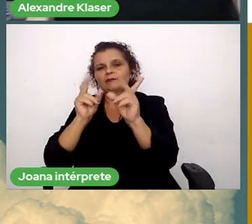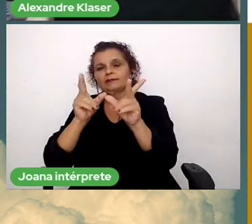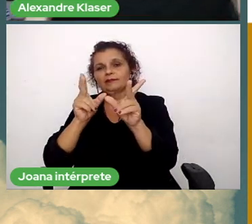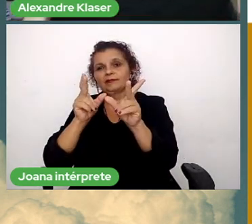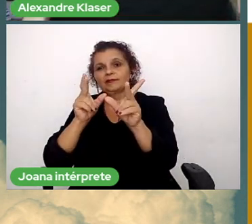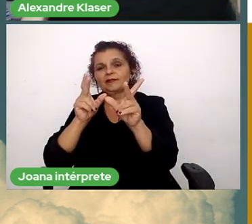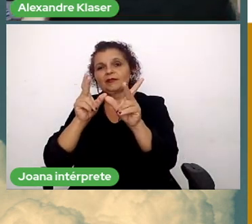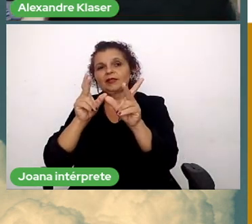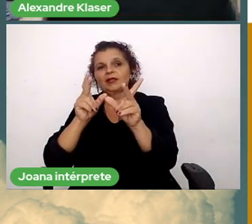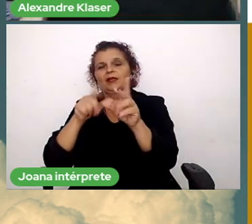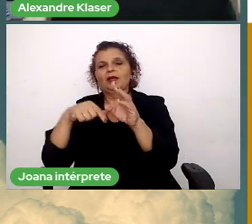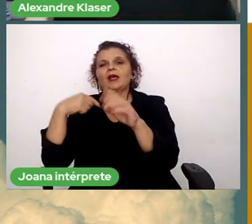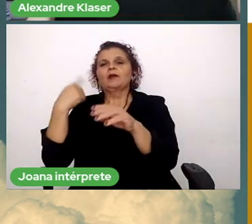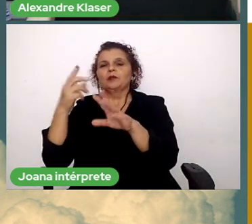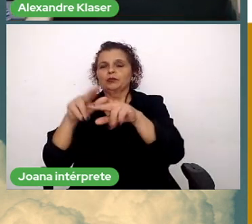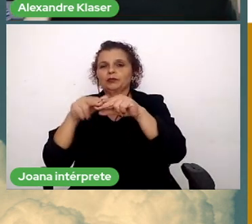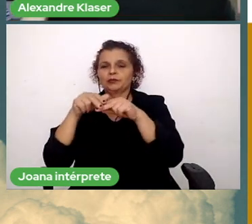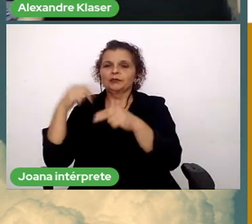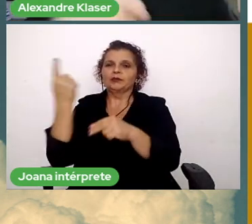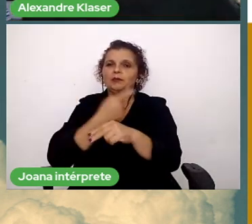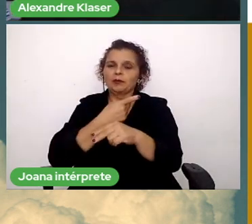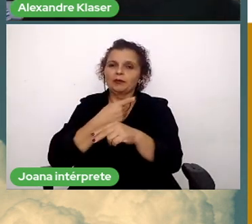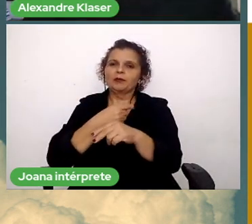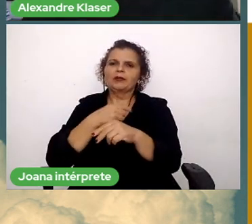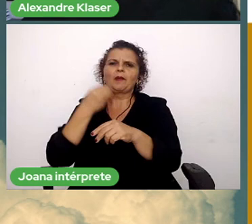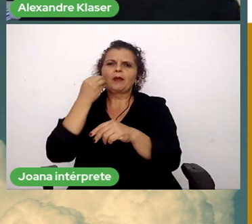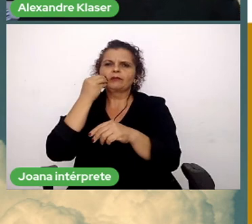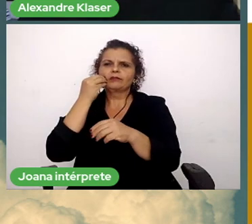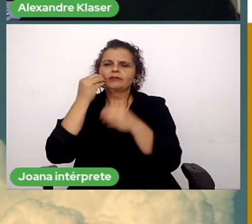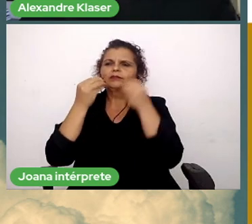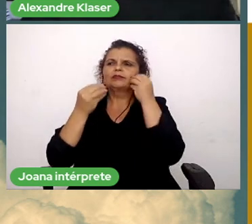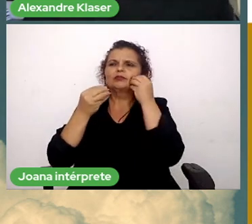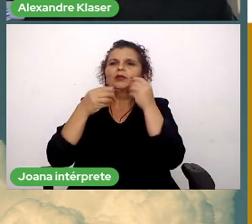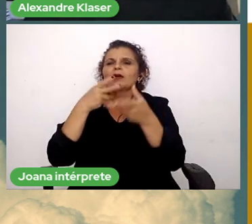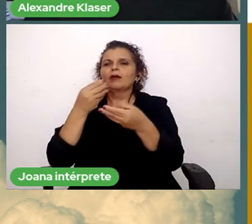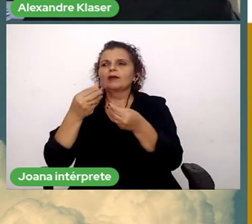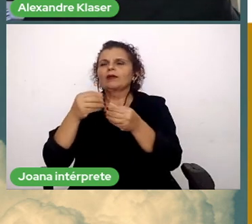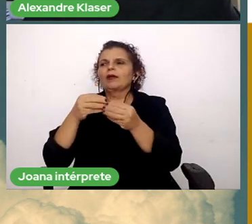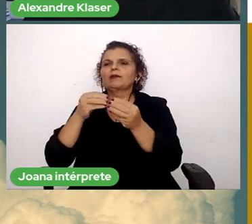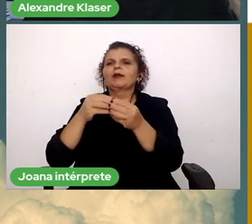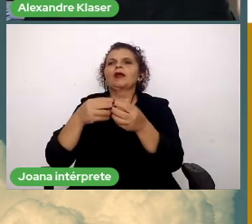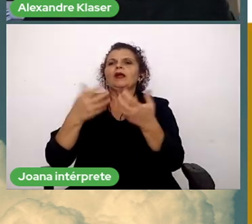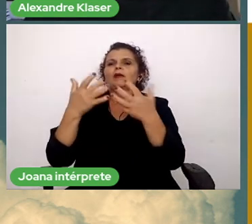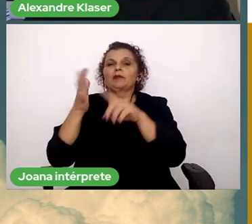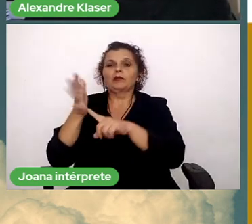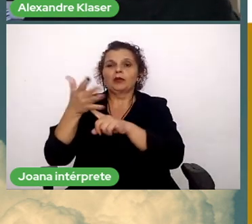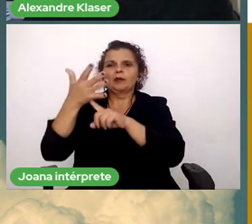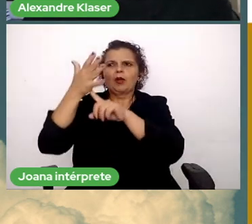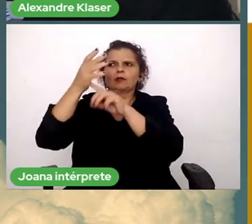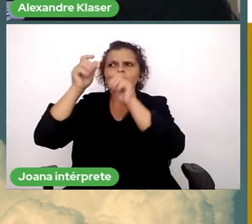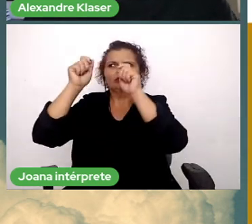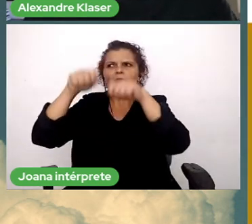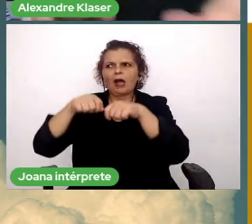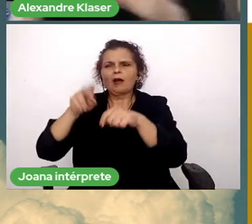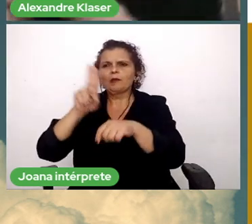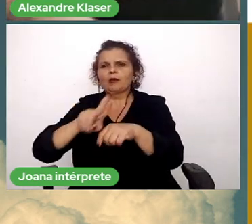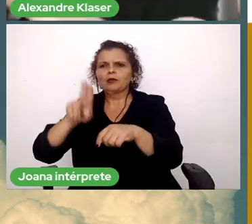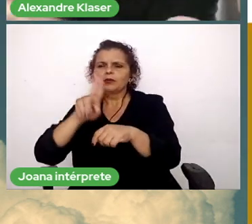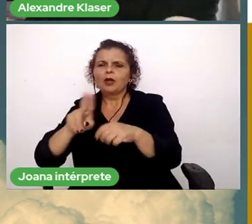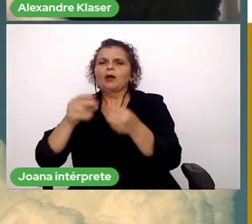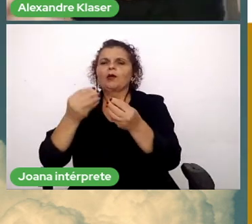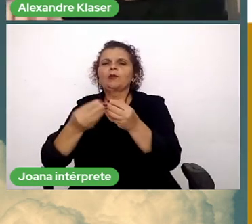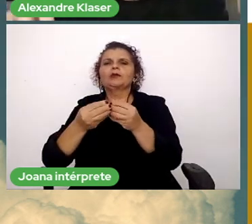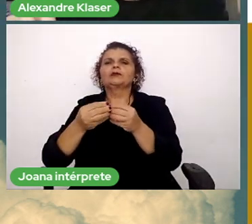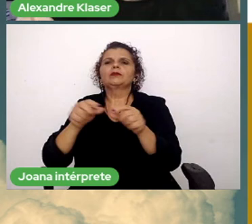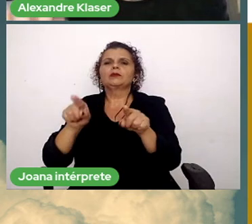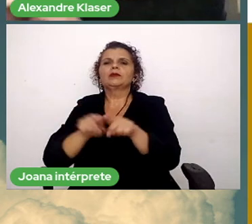está buscando. E provar o mecanismo. Eu criei, tem um componente tecnológico, tem um componente de governance, tem um componente de processo e tem um componente